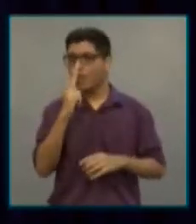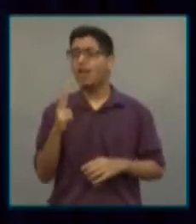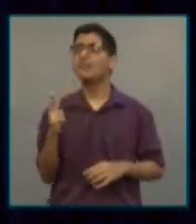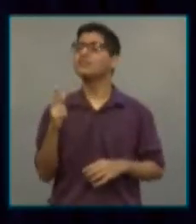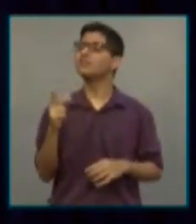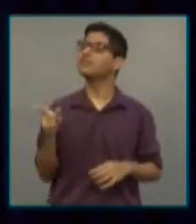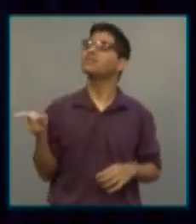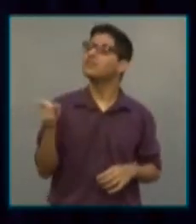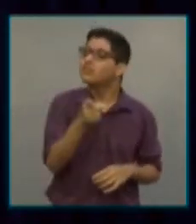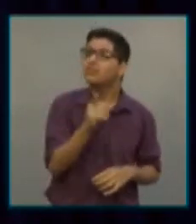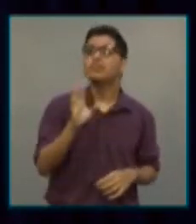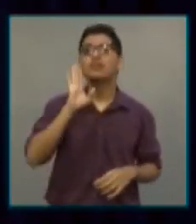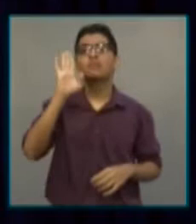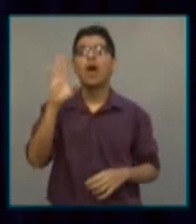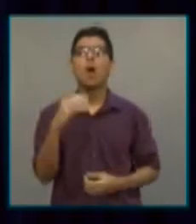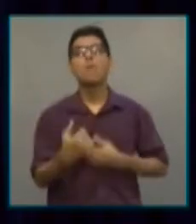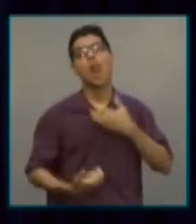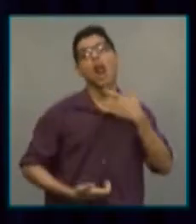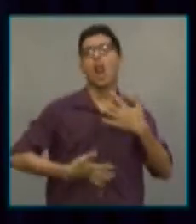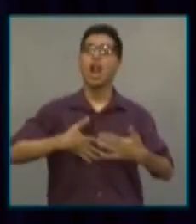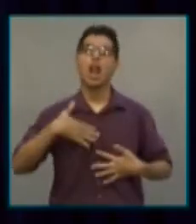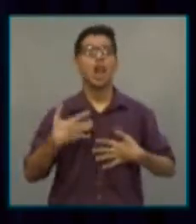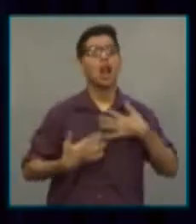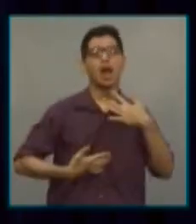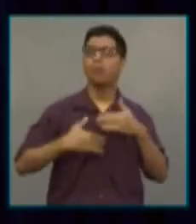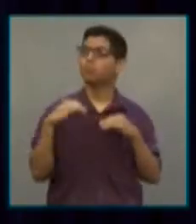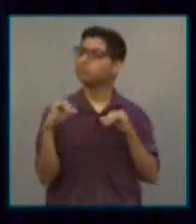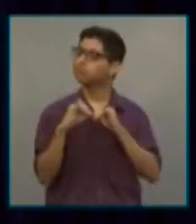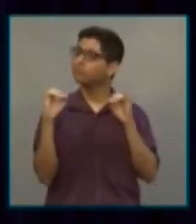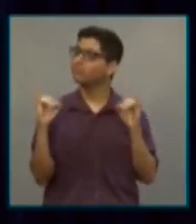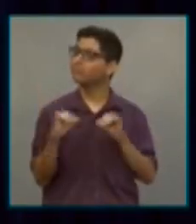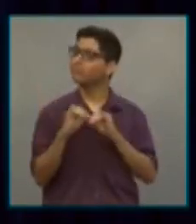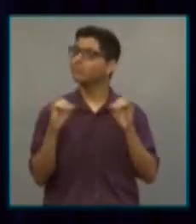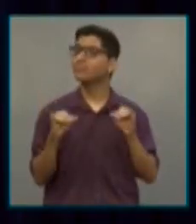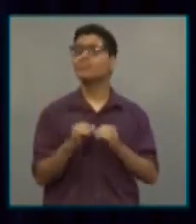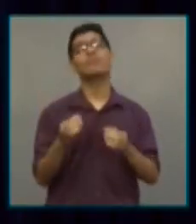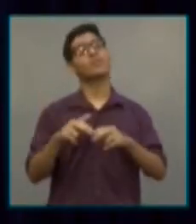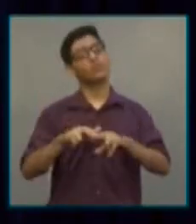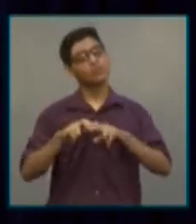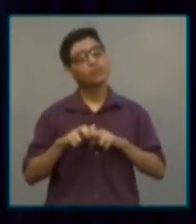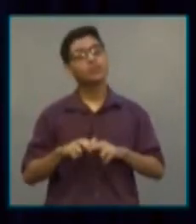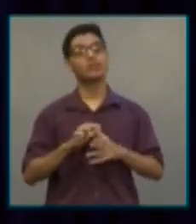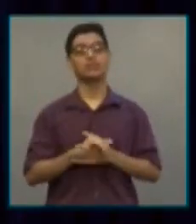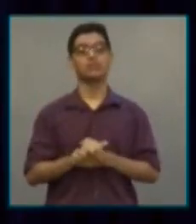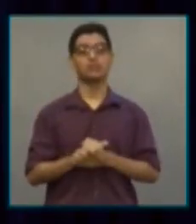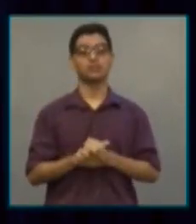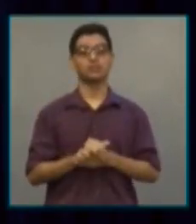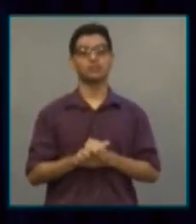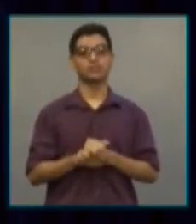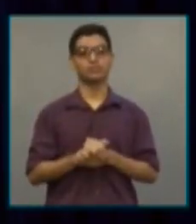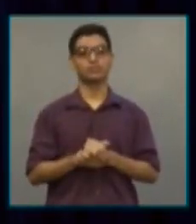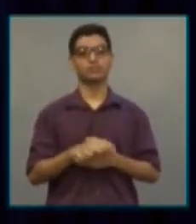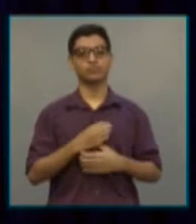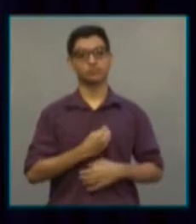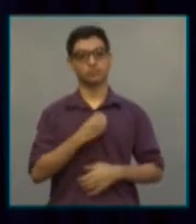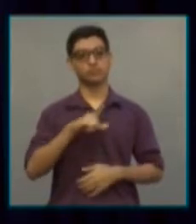quero aqui, em nome do meu colega advogado da Zona do Caju, doutor Leandro